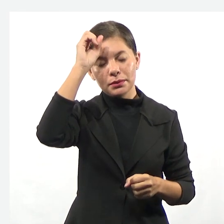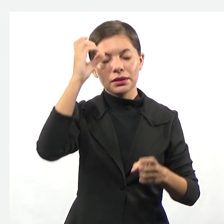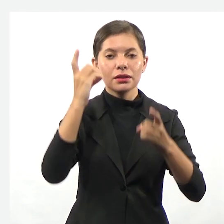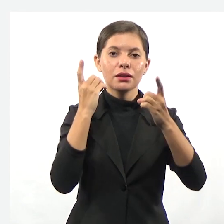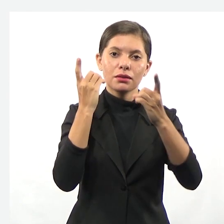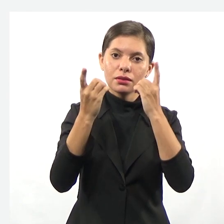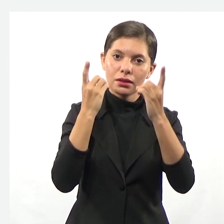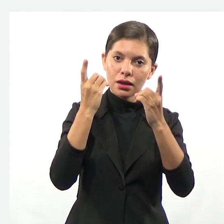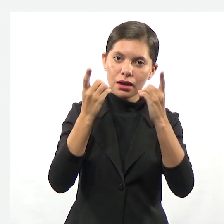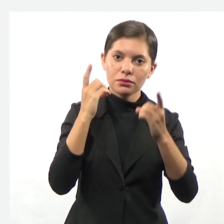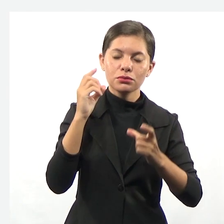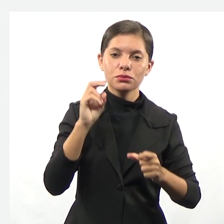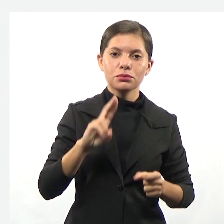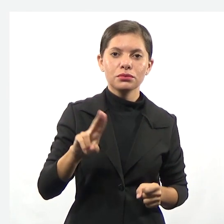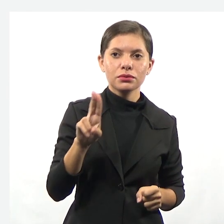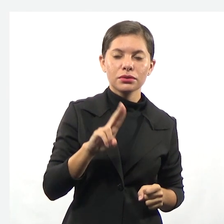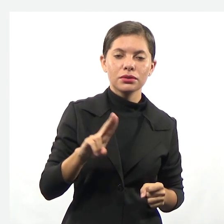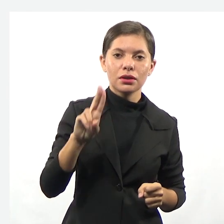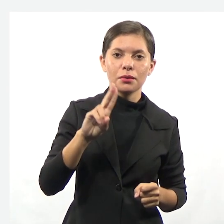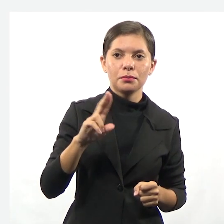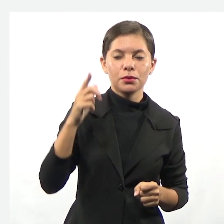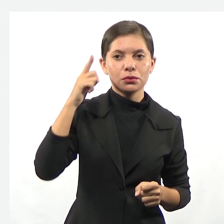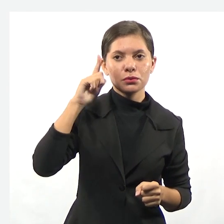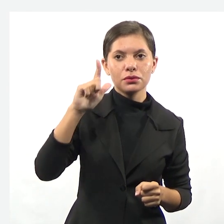fazer a predição lá na frente, certo?